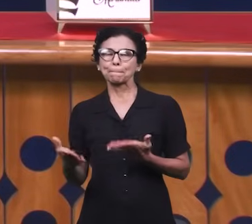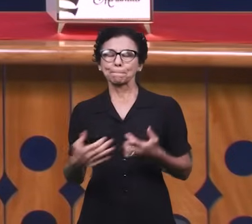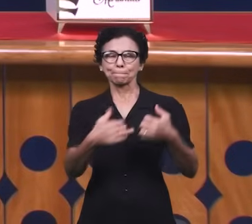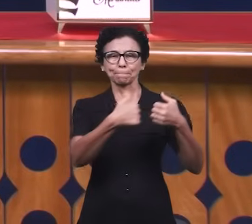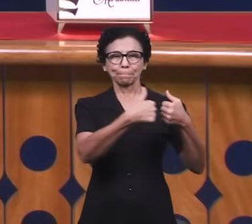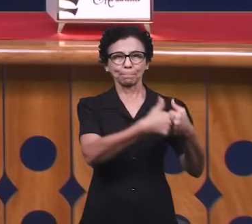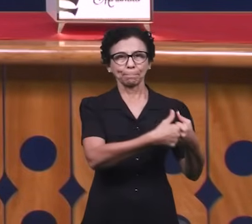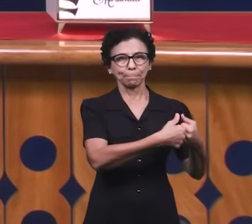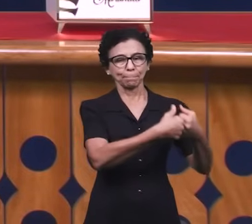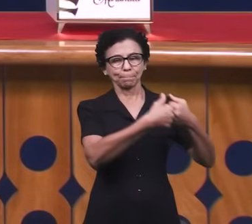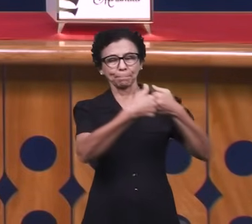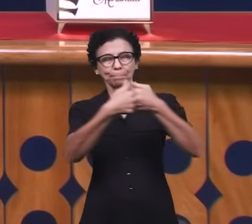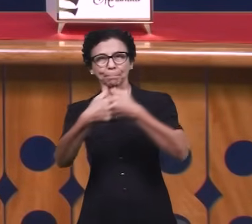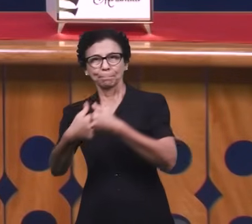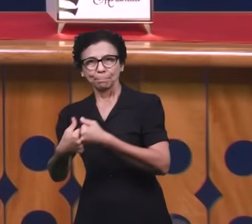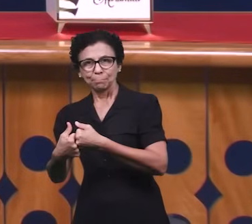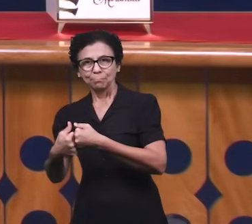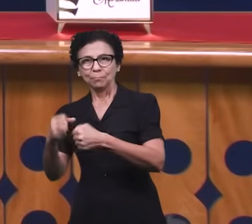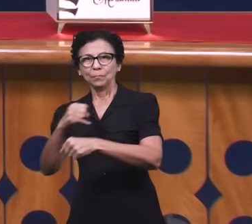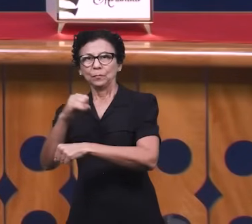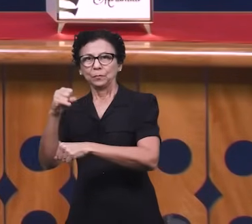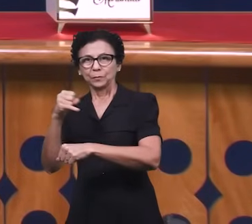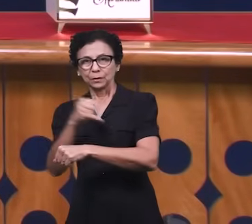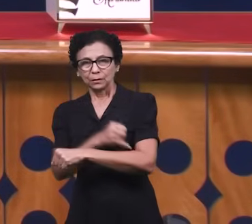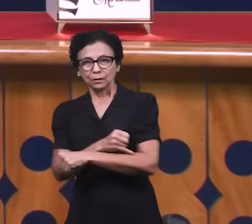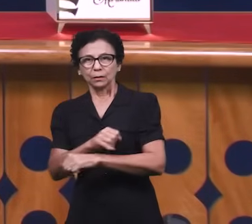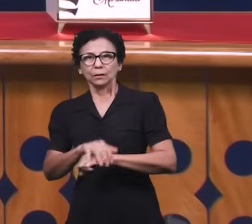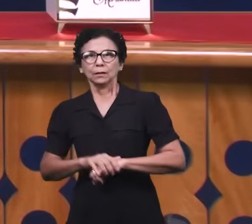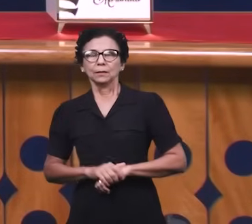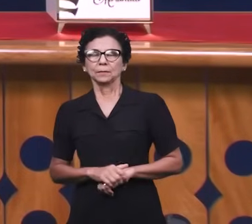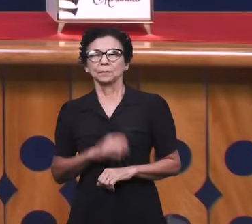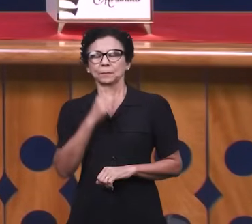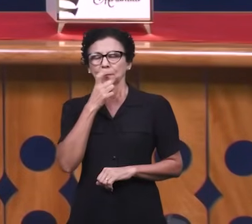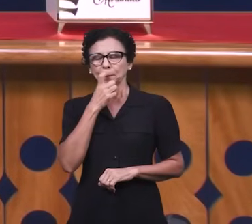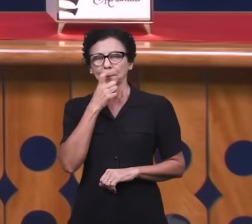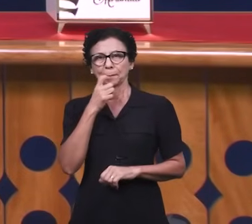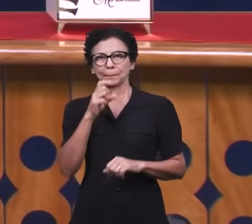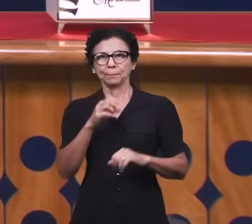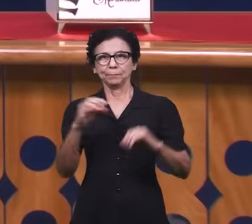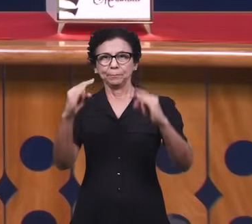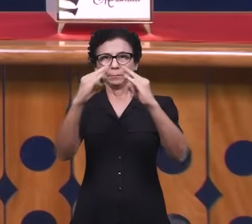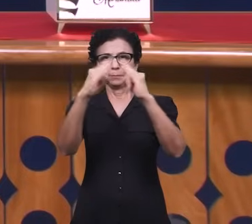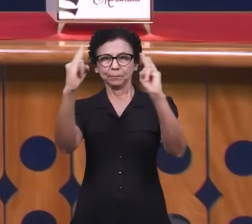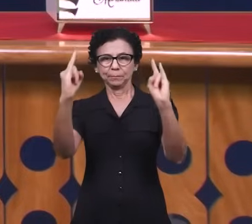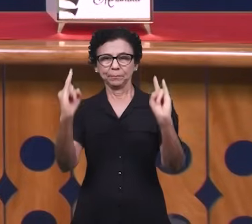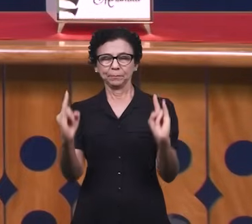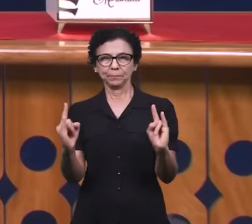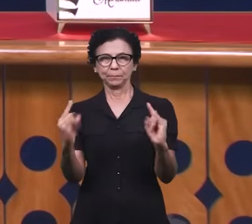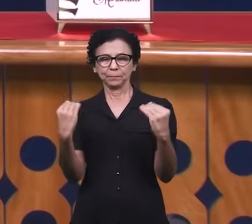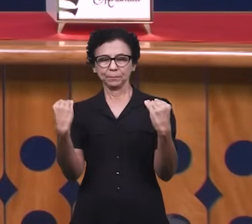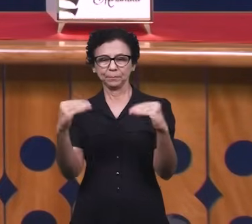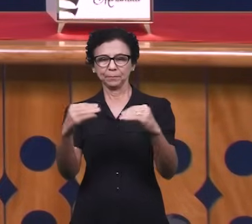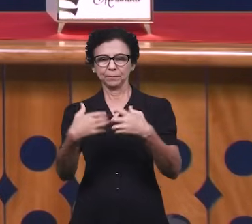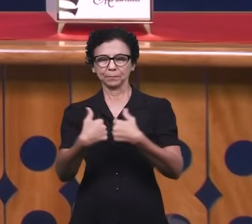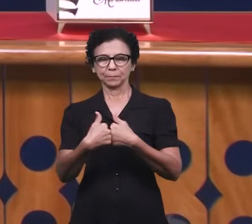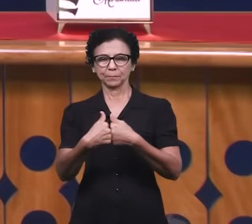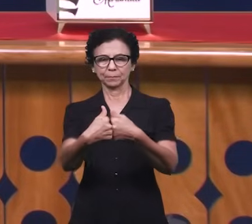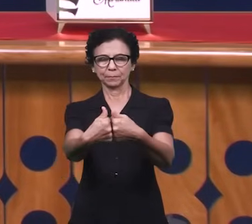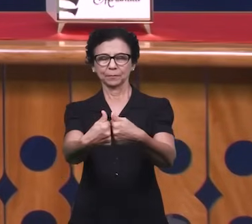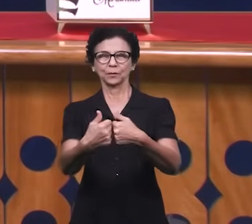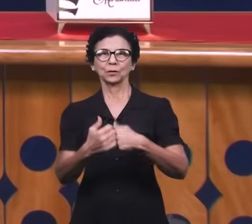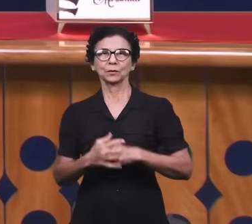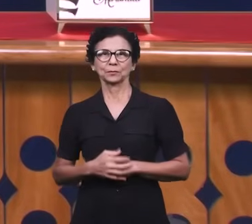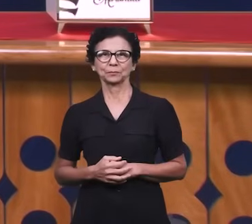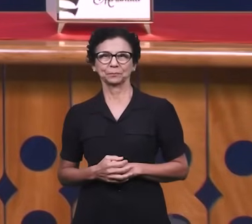Jerusalém, fez uma tenda, porque o templo estava em outro lugar, e colocou a arca no templo,